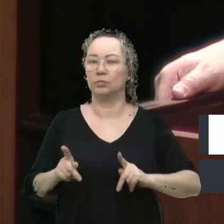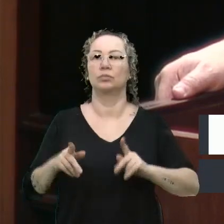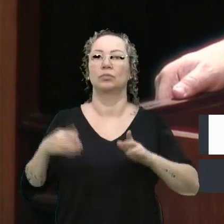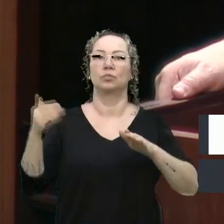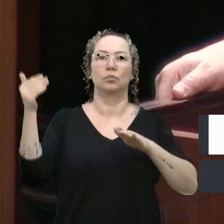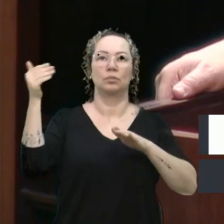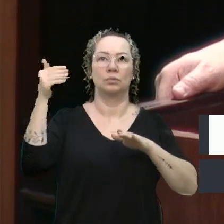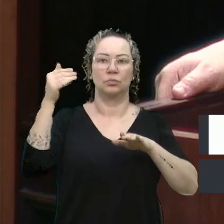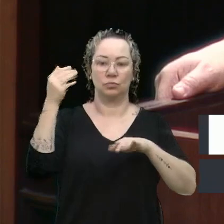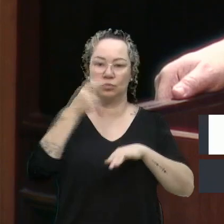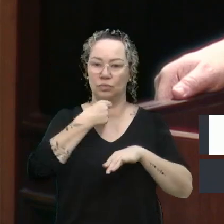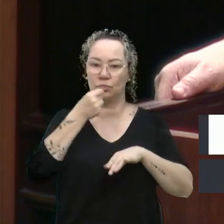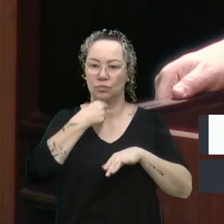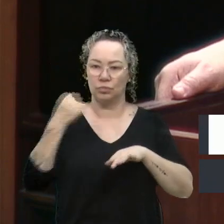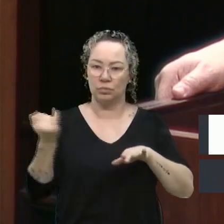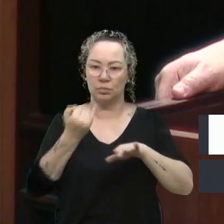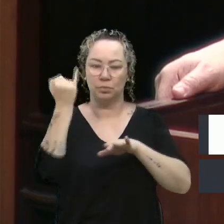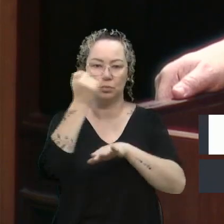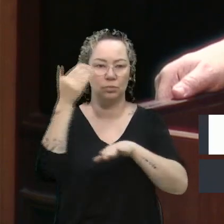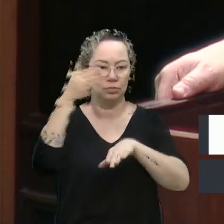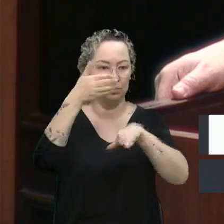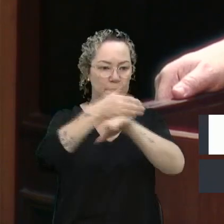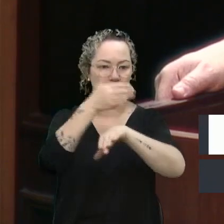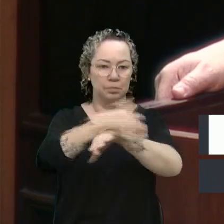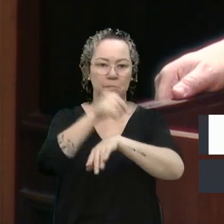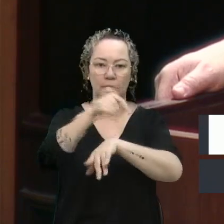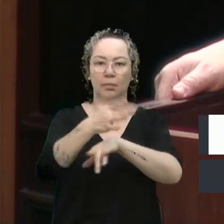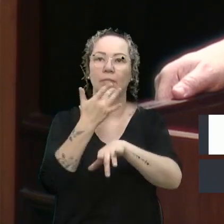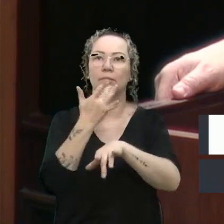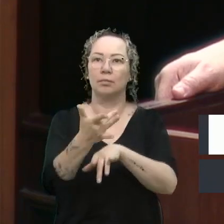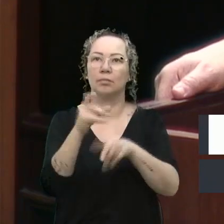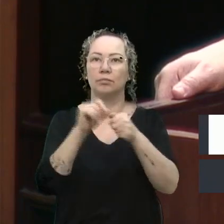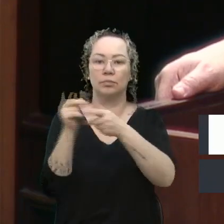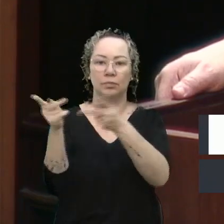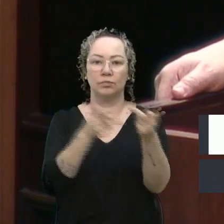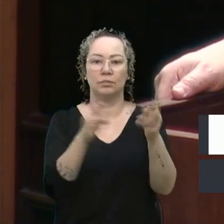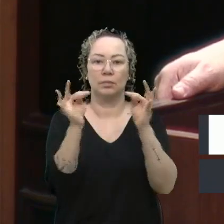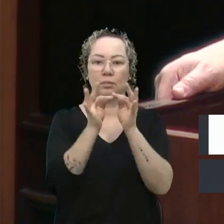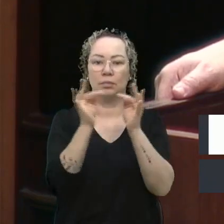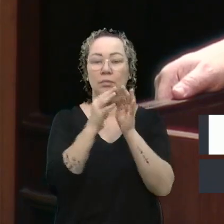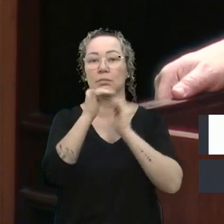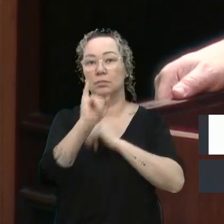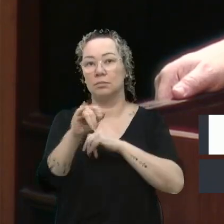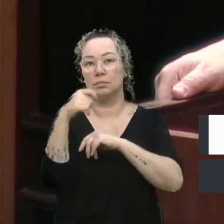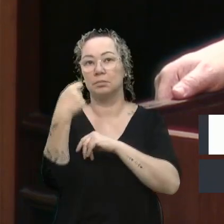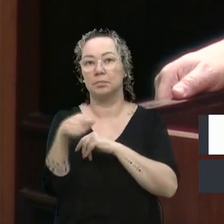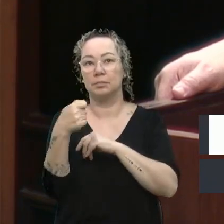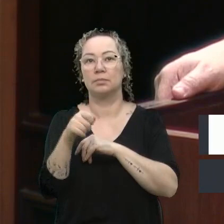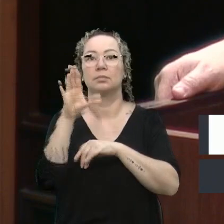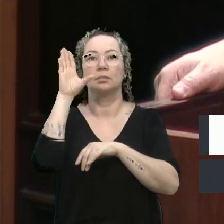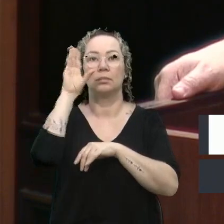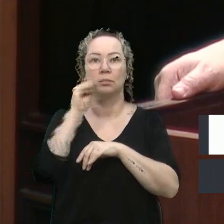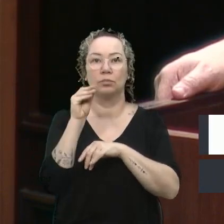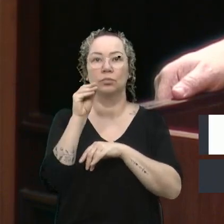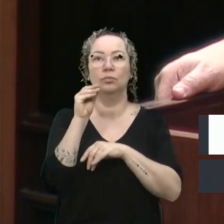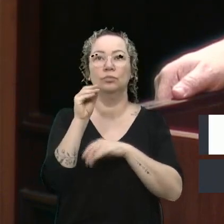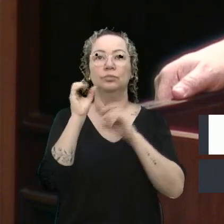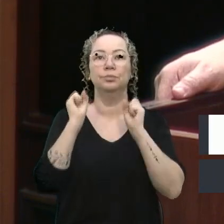nós podermos ir lá na parte da tarde fazer essa visita técnica e, se for o caso, à noite poder